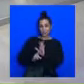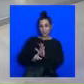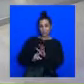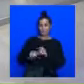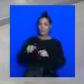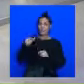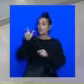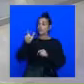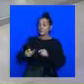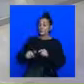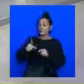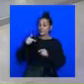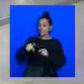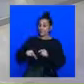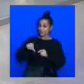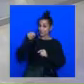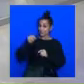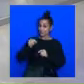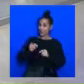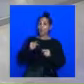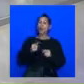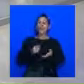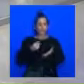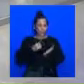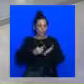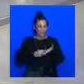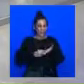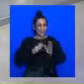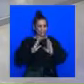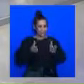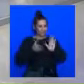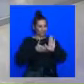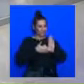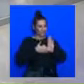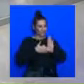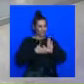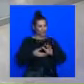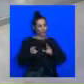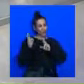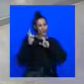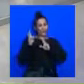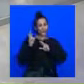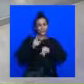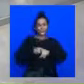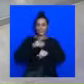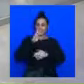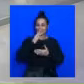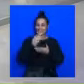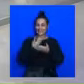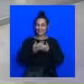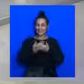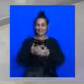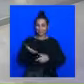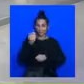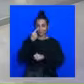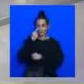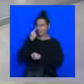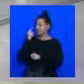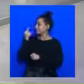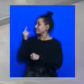serão 7 colunas sorteadas. Combinado? Já fez a sua aposta? Então é hora de torcer e acreditar.